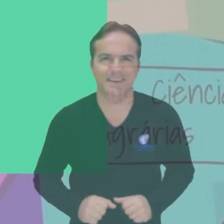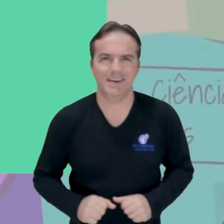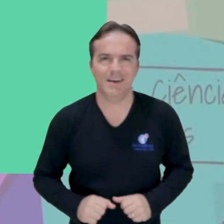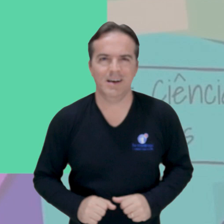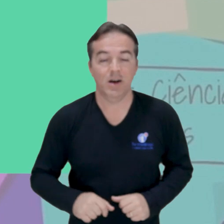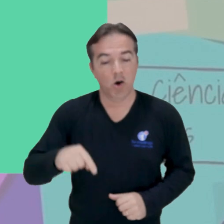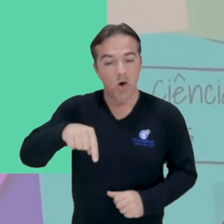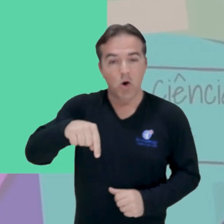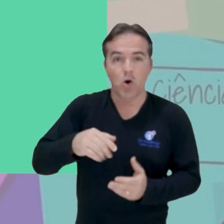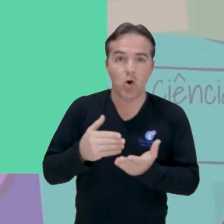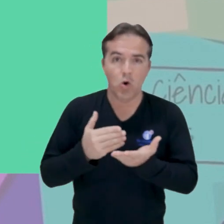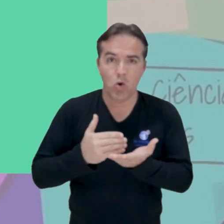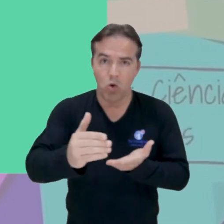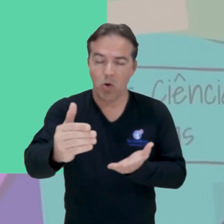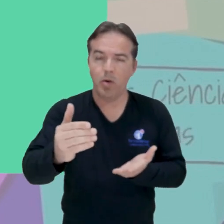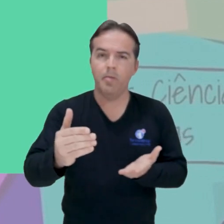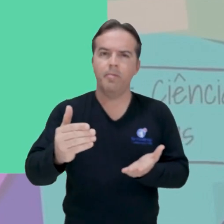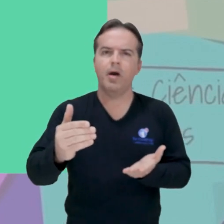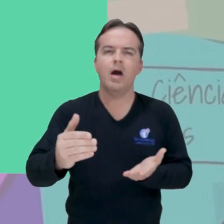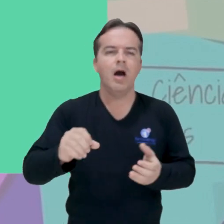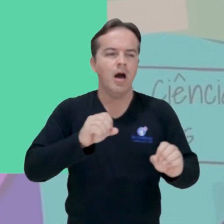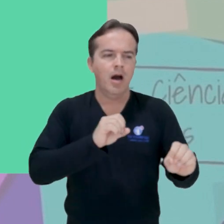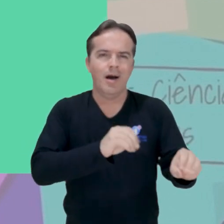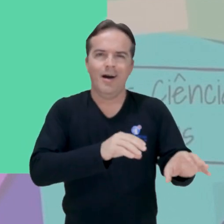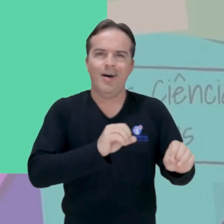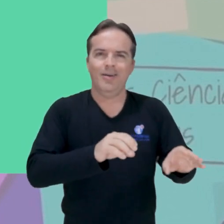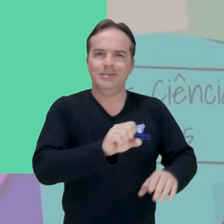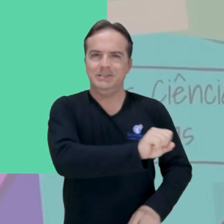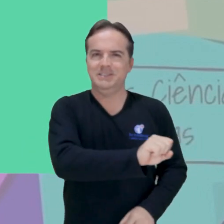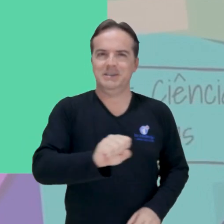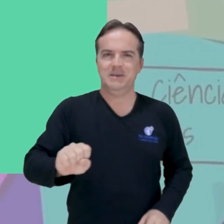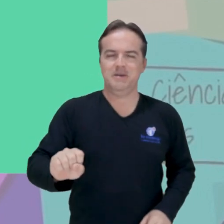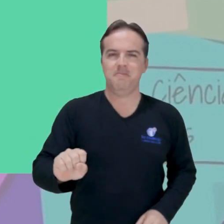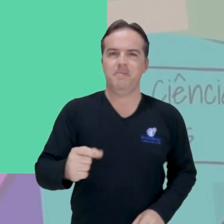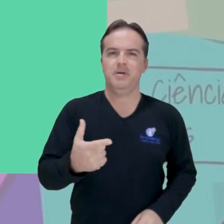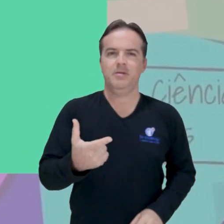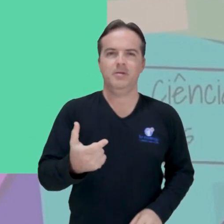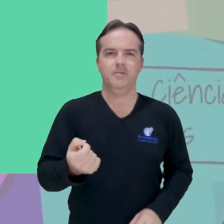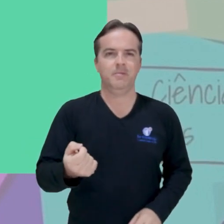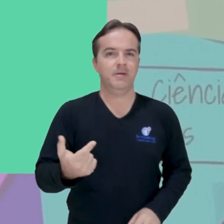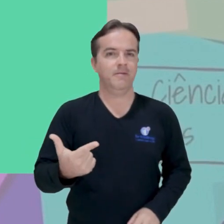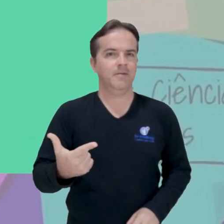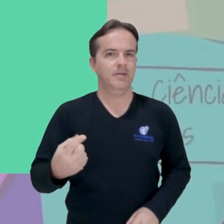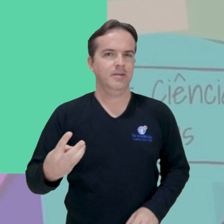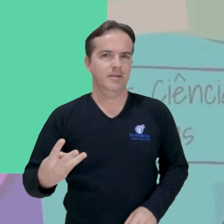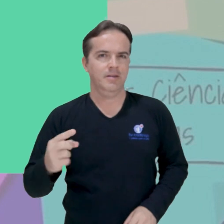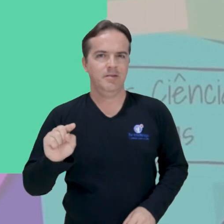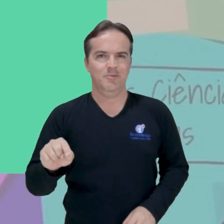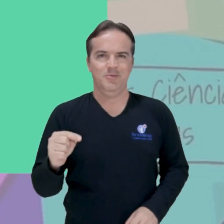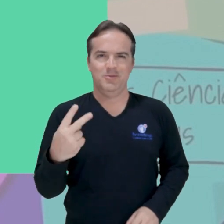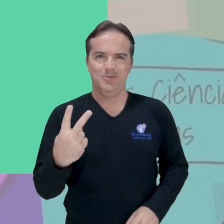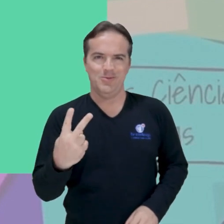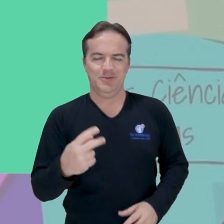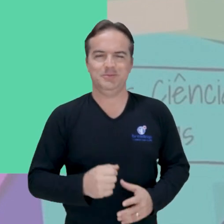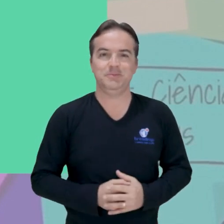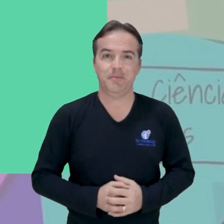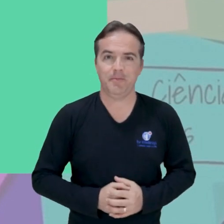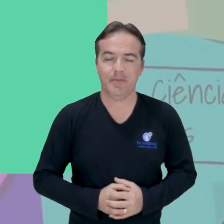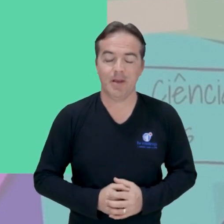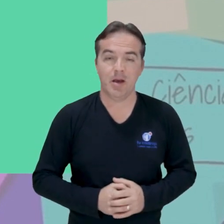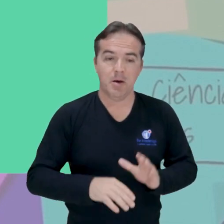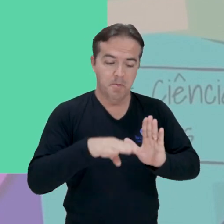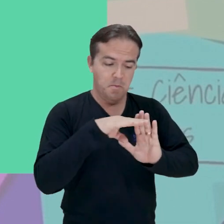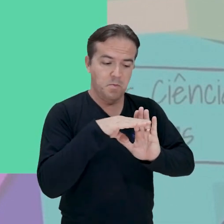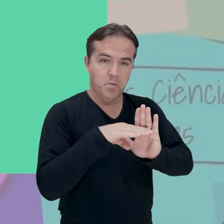começam hoje na univasf as aulas do semestre letivo 2023.2 com a